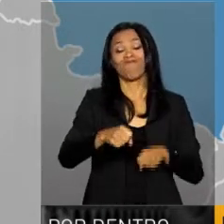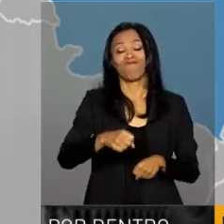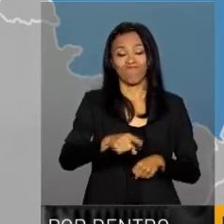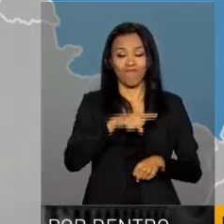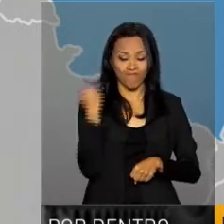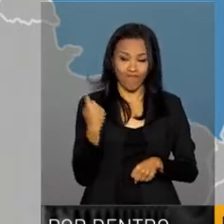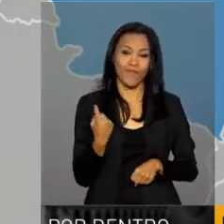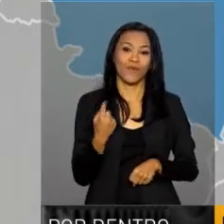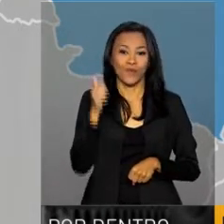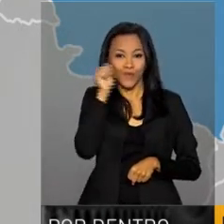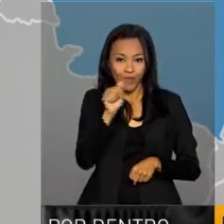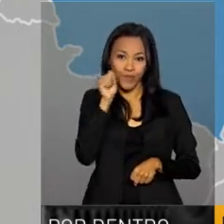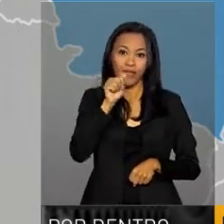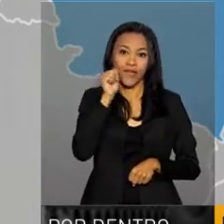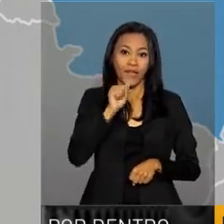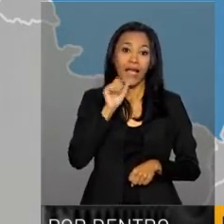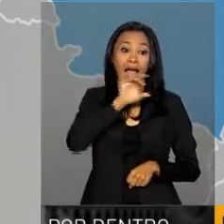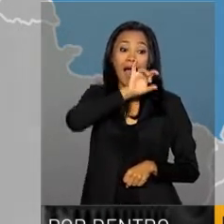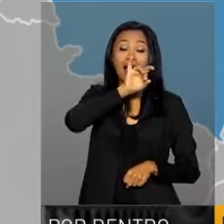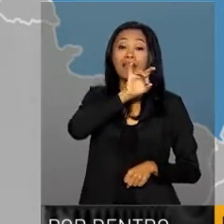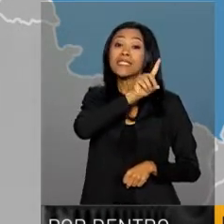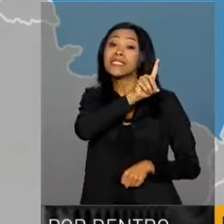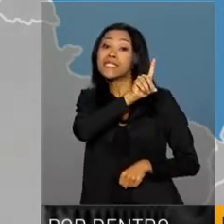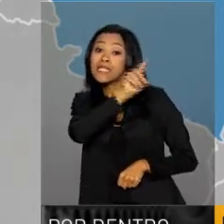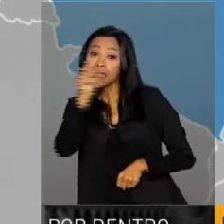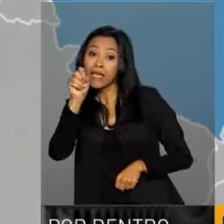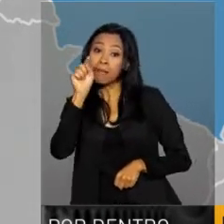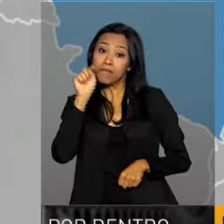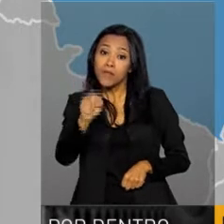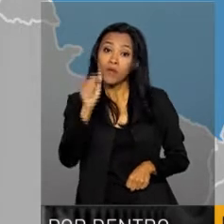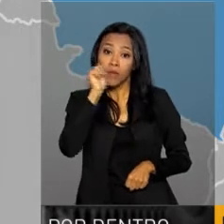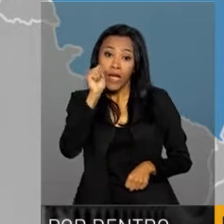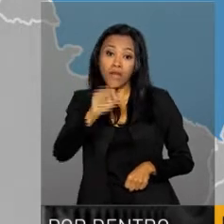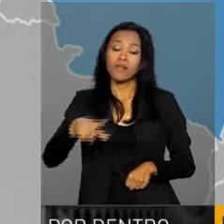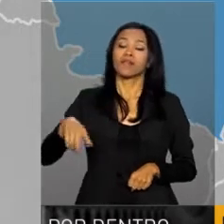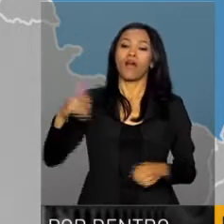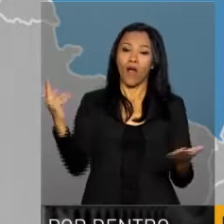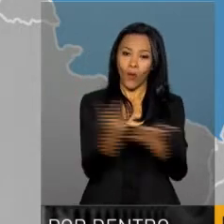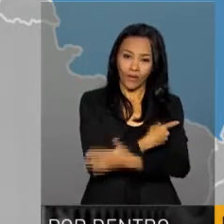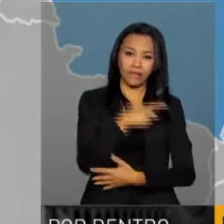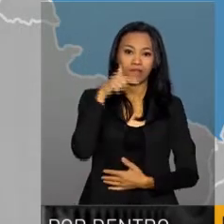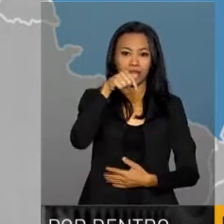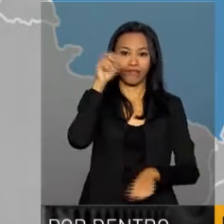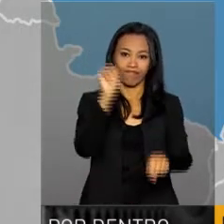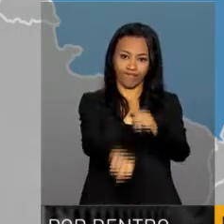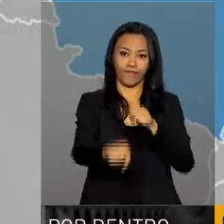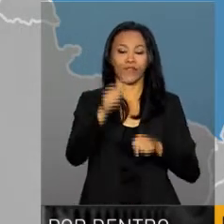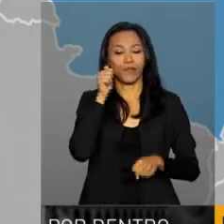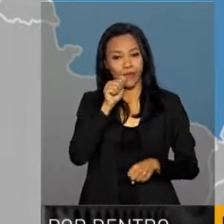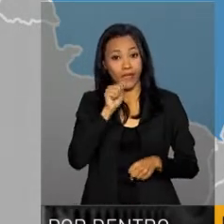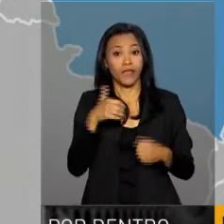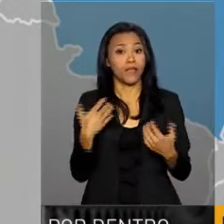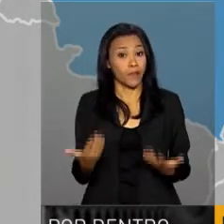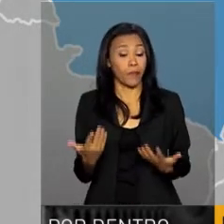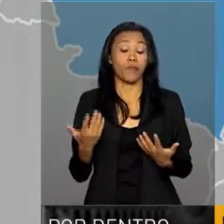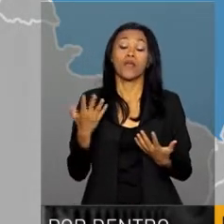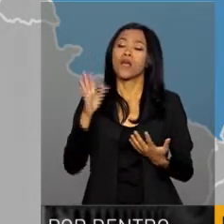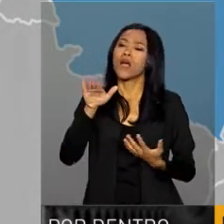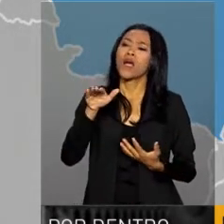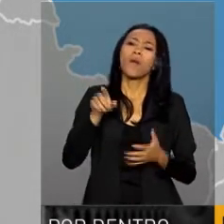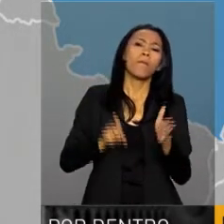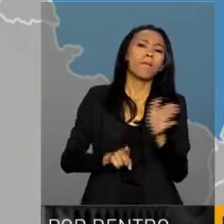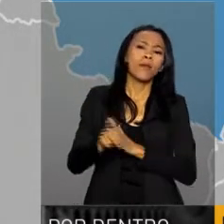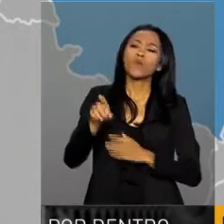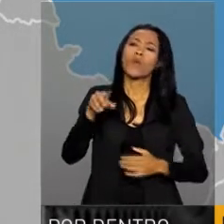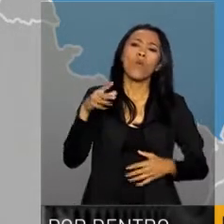7.700 a cada 100 mil mulheres com a qual é avaliar qual é o dado mais recente a uma primeira pergunta mas qual é a avaliação que se